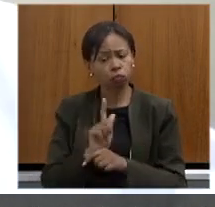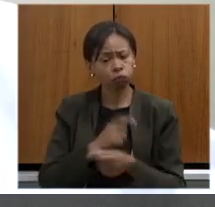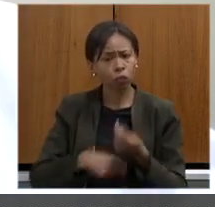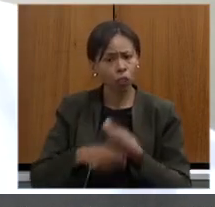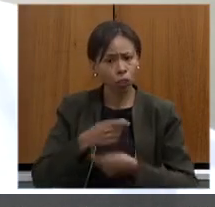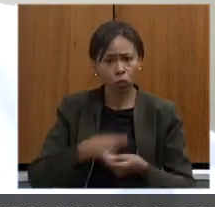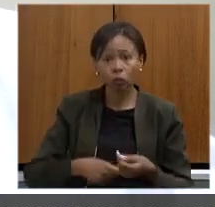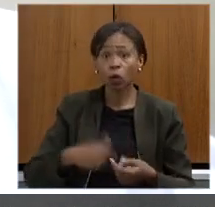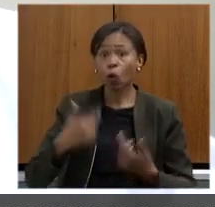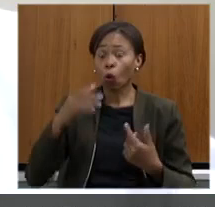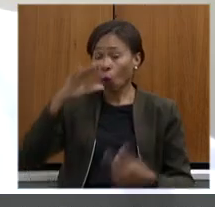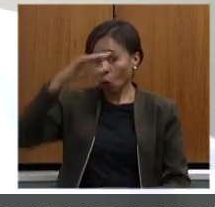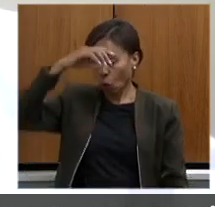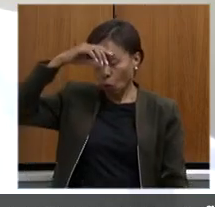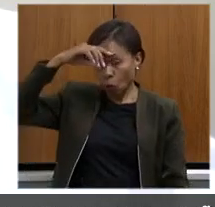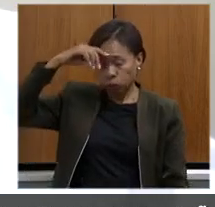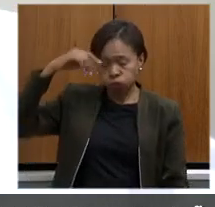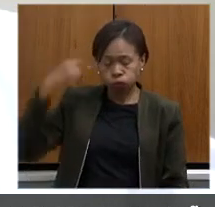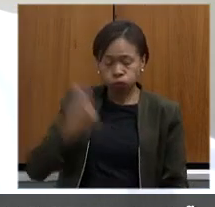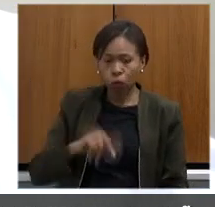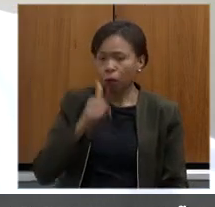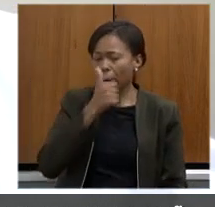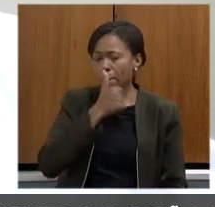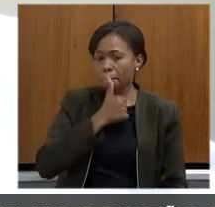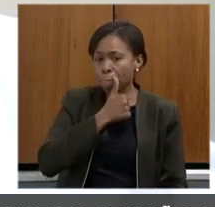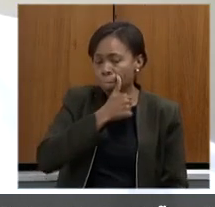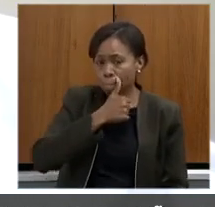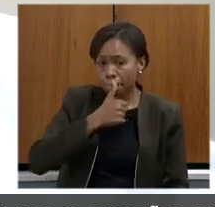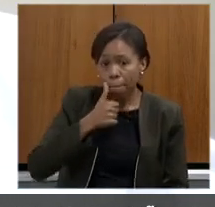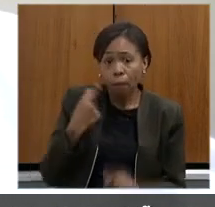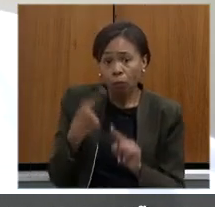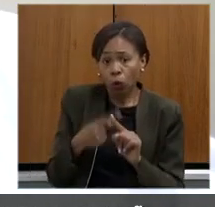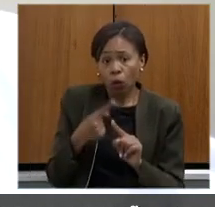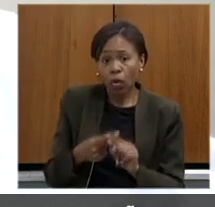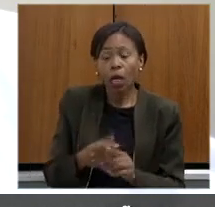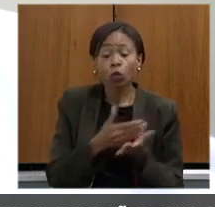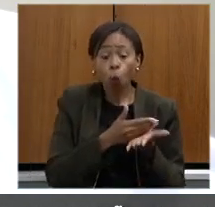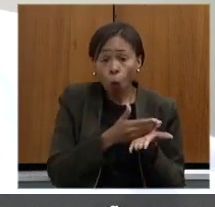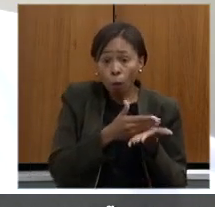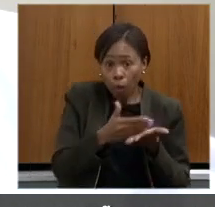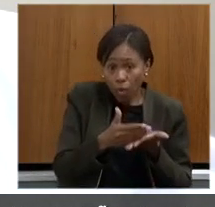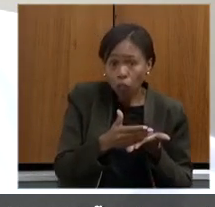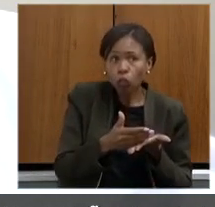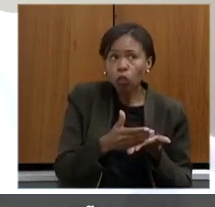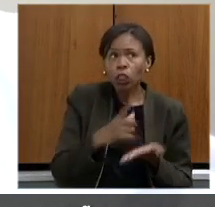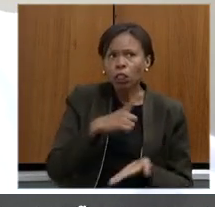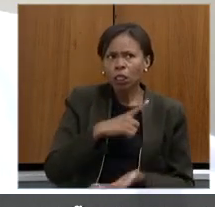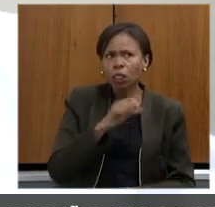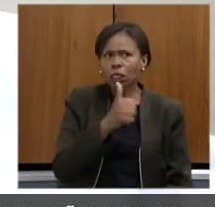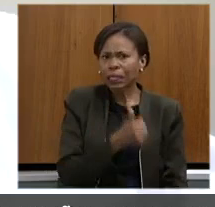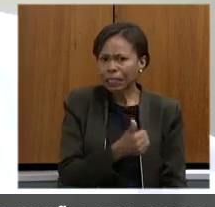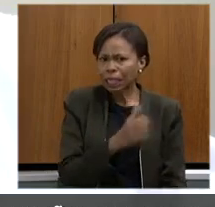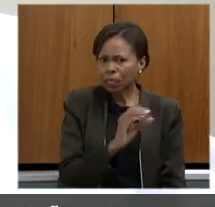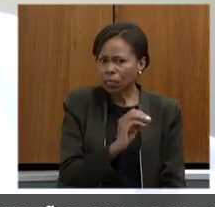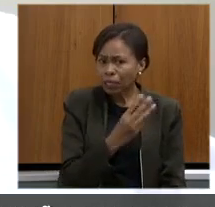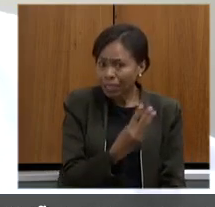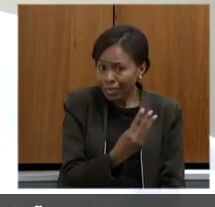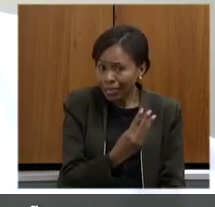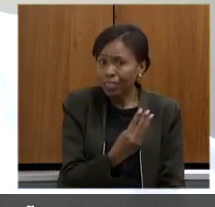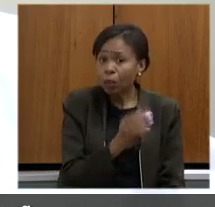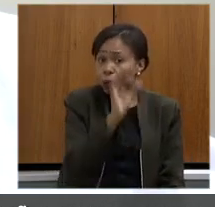aqui tirou leite de pedra porque se no início dela já havia 103 por cento ou seja o estado era